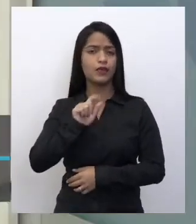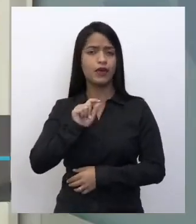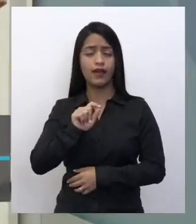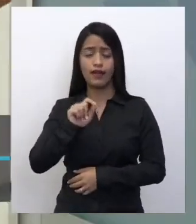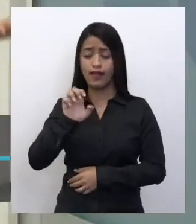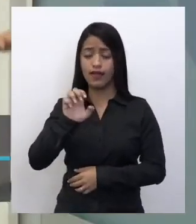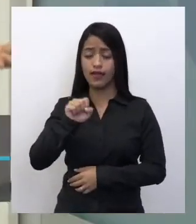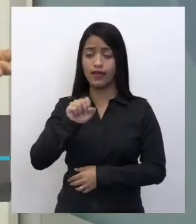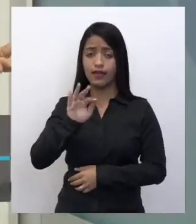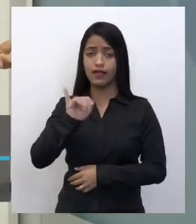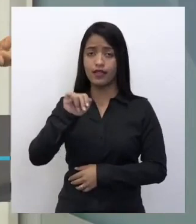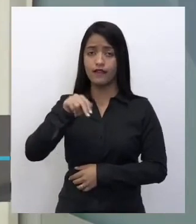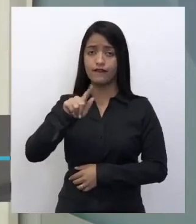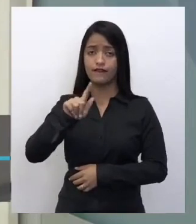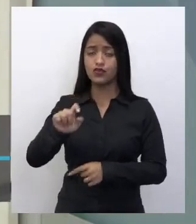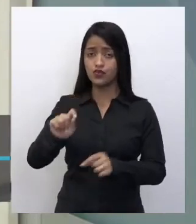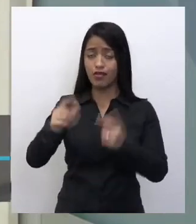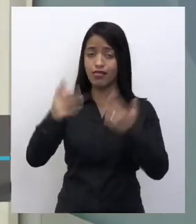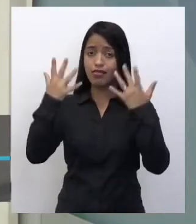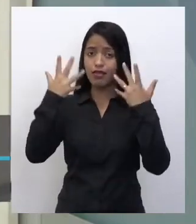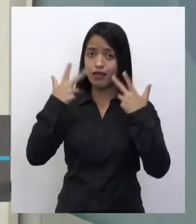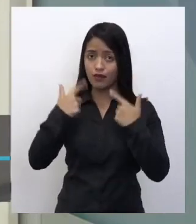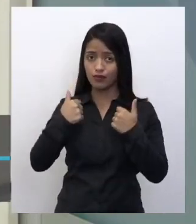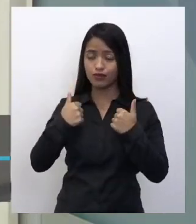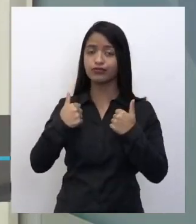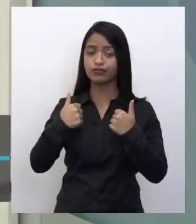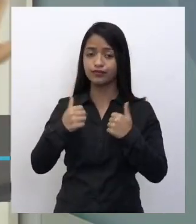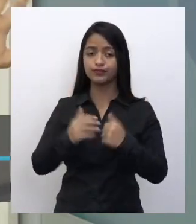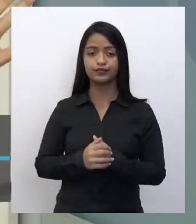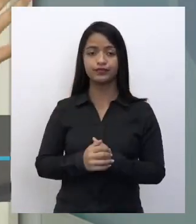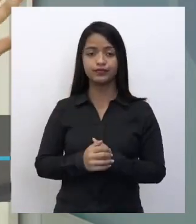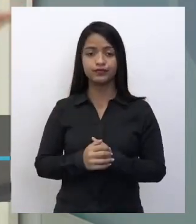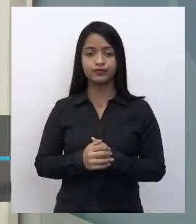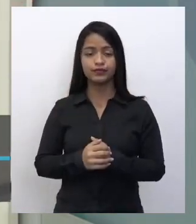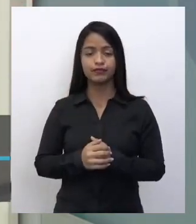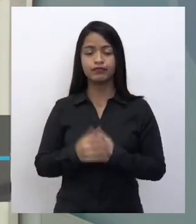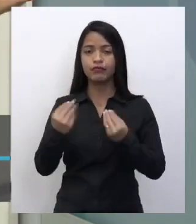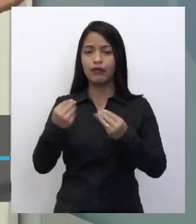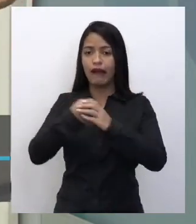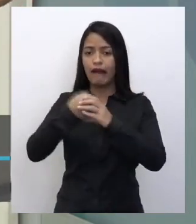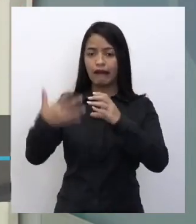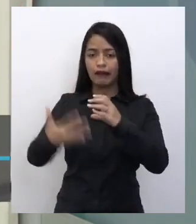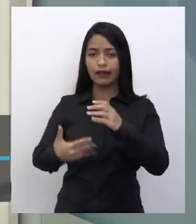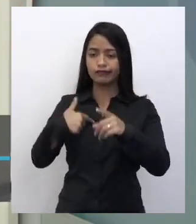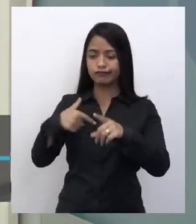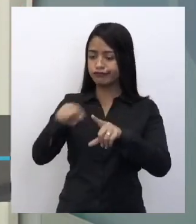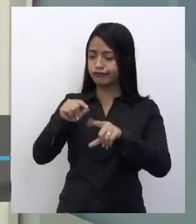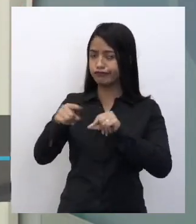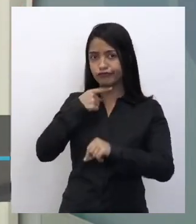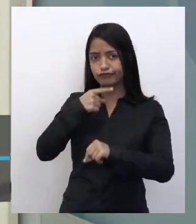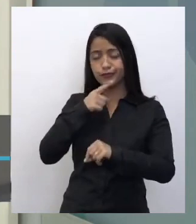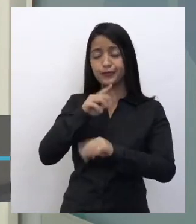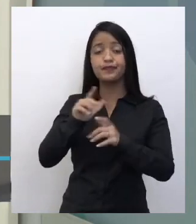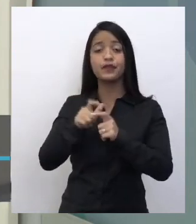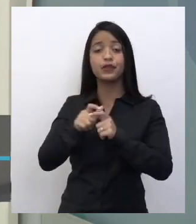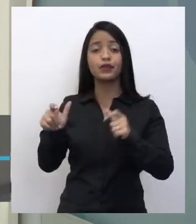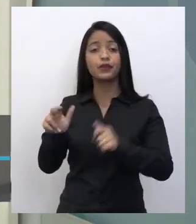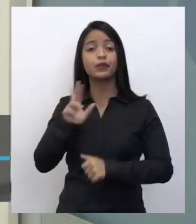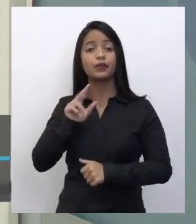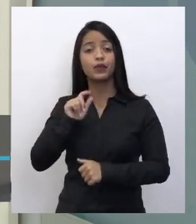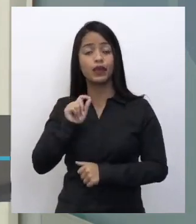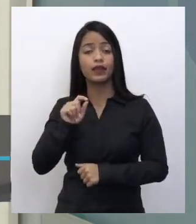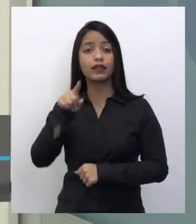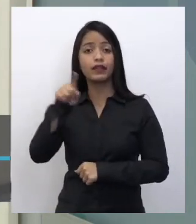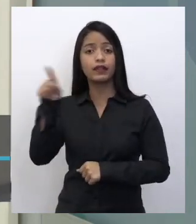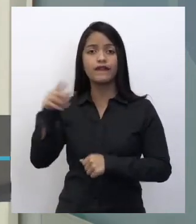um leão, que foi a única que eu consegui pegar aqui de características, porque a maioria das pessoas estão falando que eles faziam